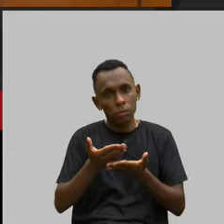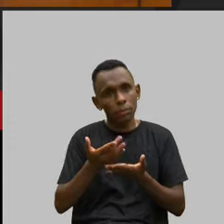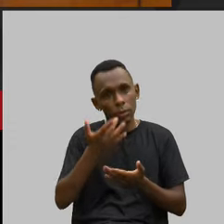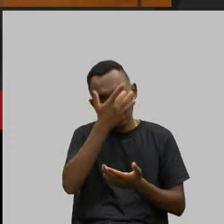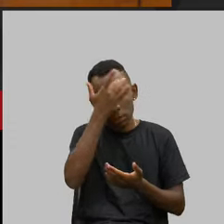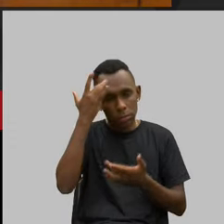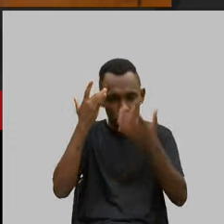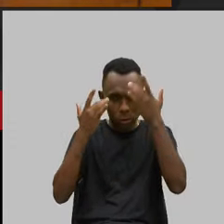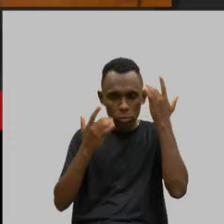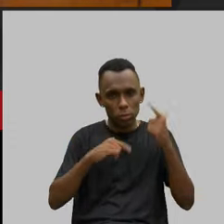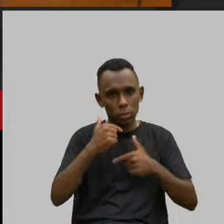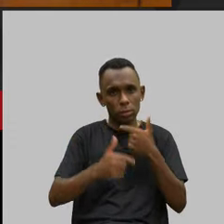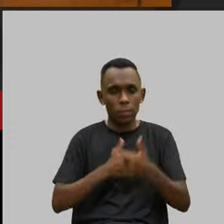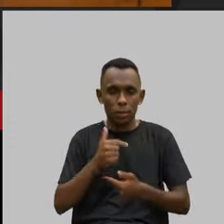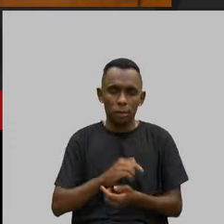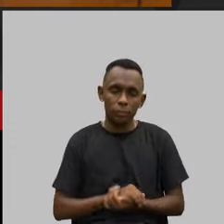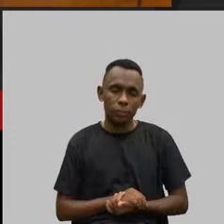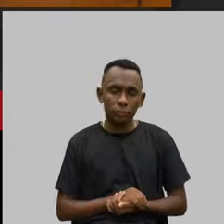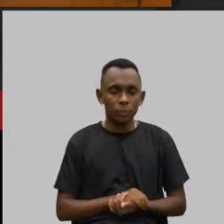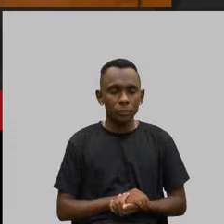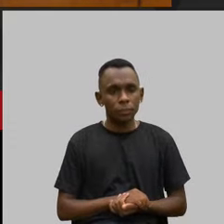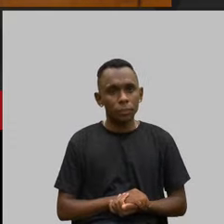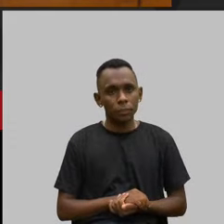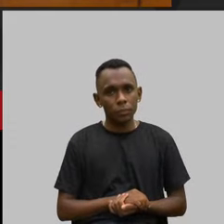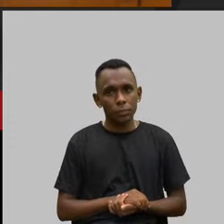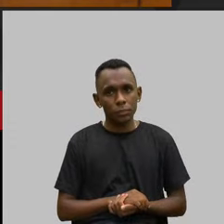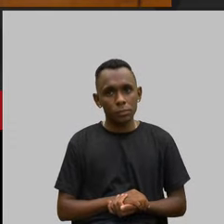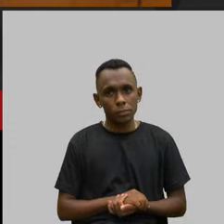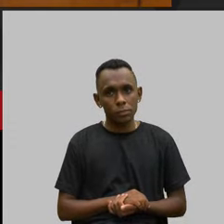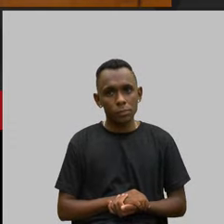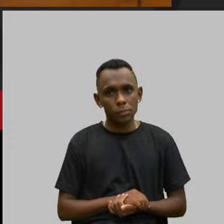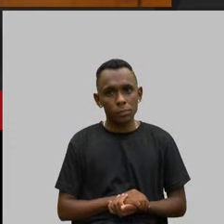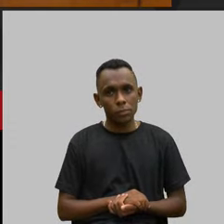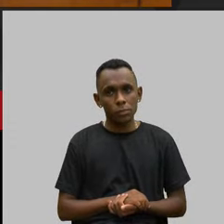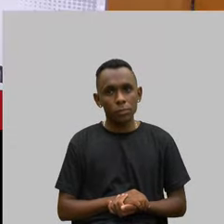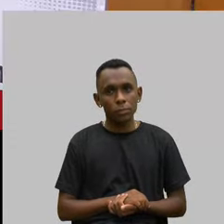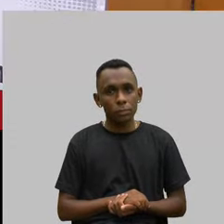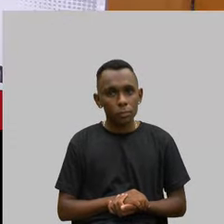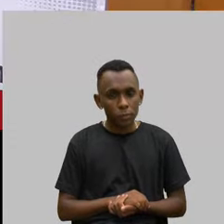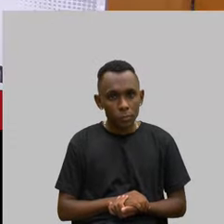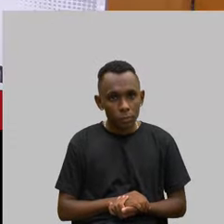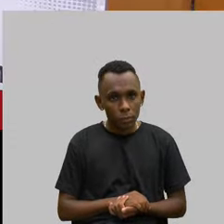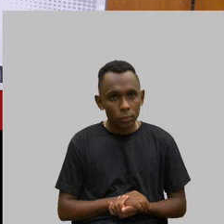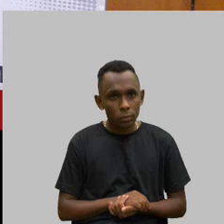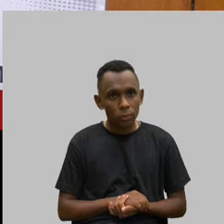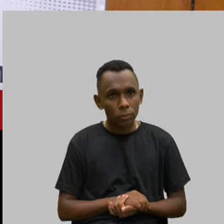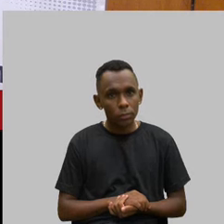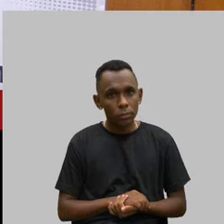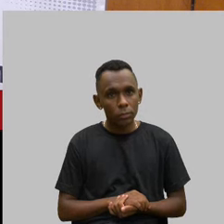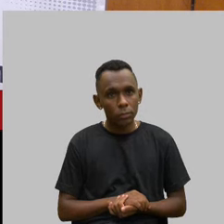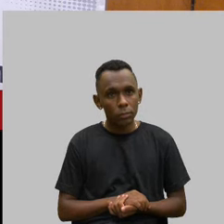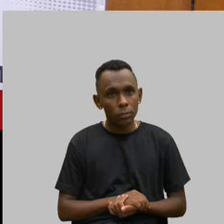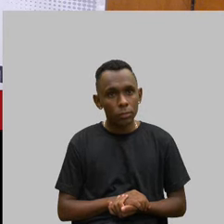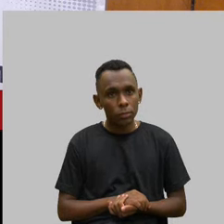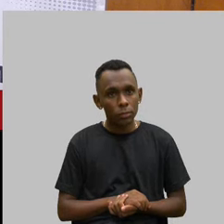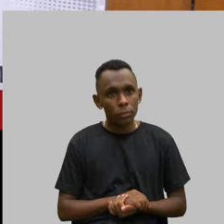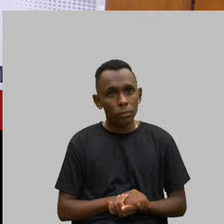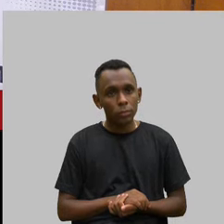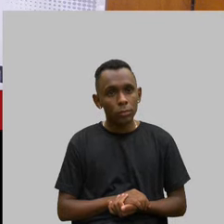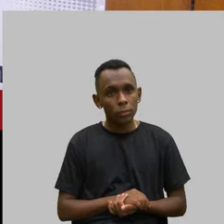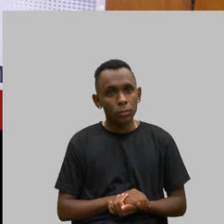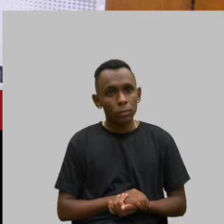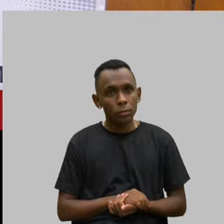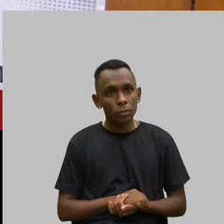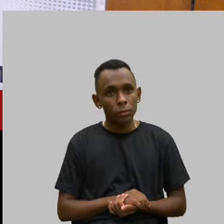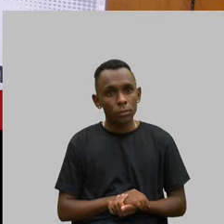servidor acho que é isso concurso do HU lá tá uma tragédia para nós Vou